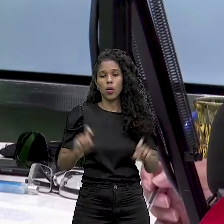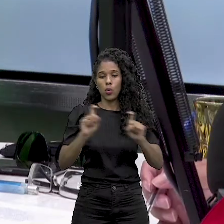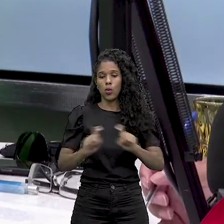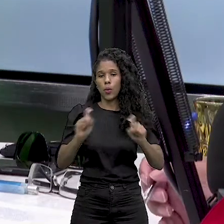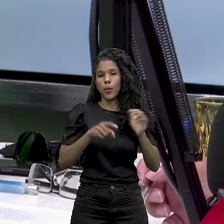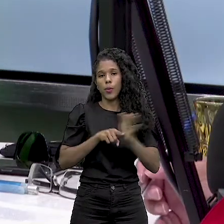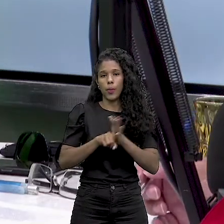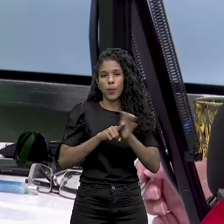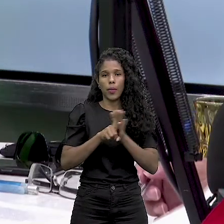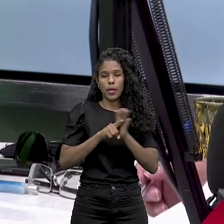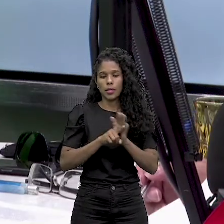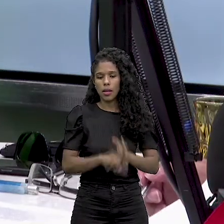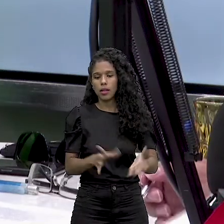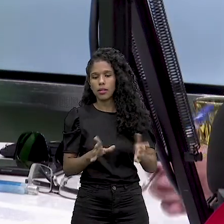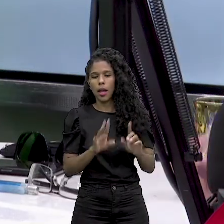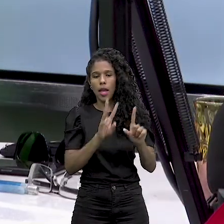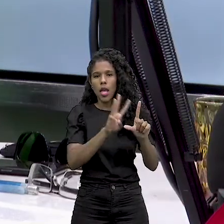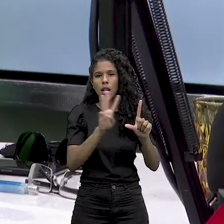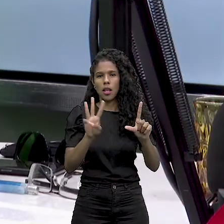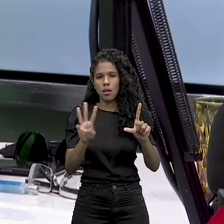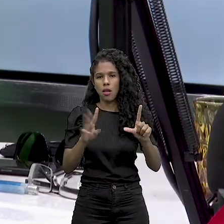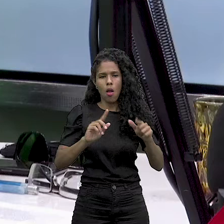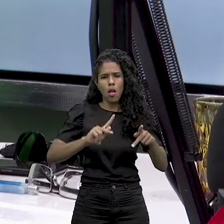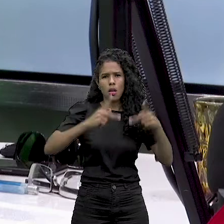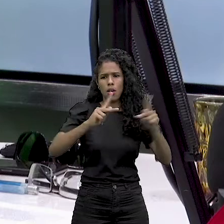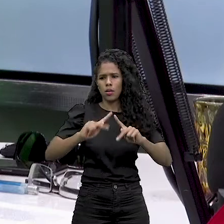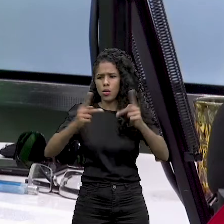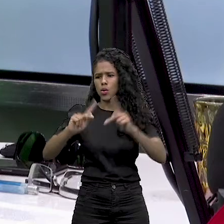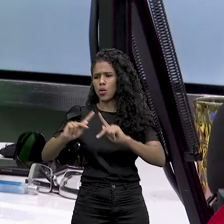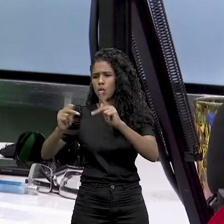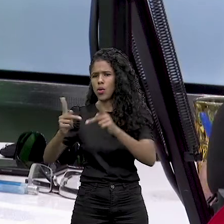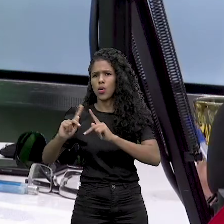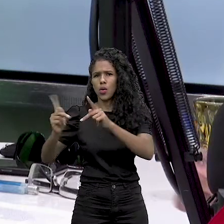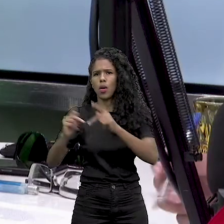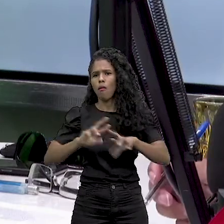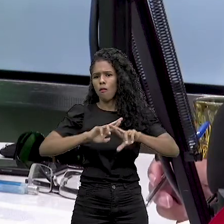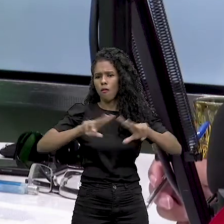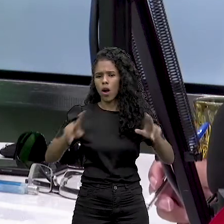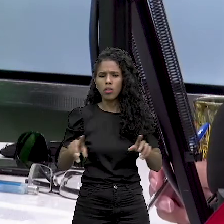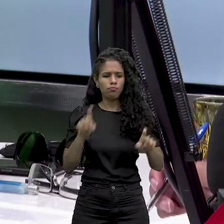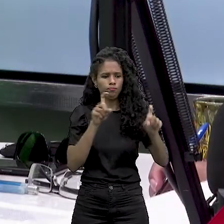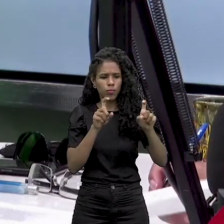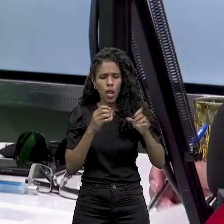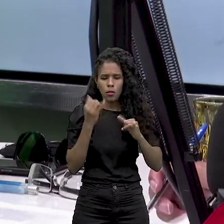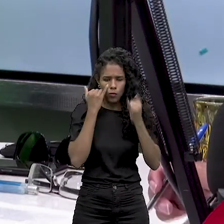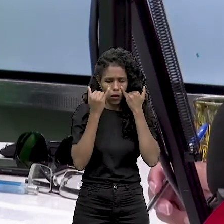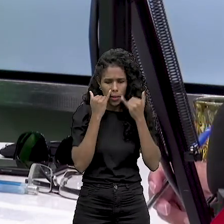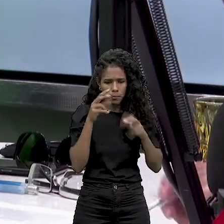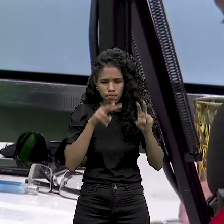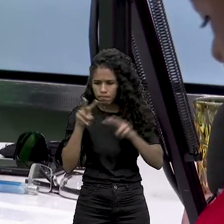Tá? As pessoas hoje não precisam mais guardar conhecimento, elas precisam saber gerir